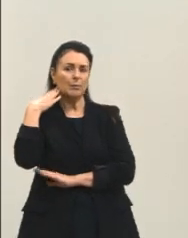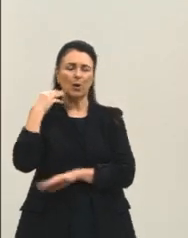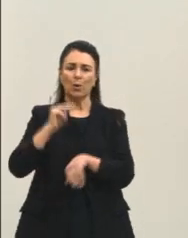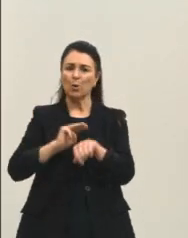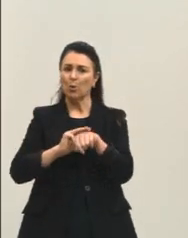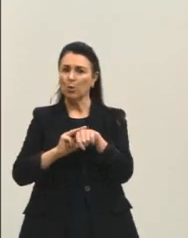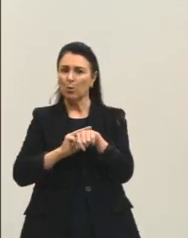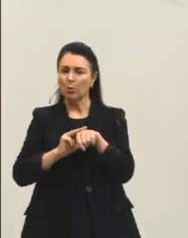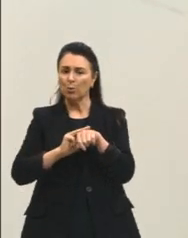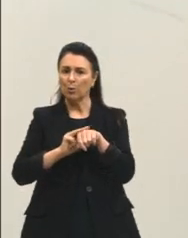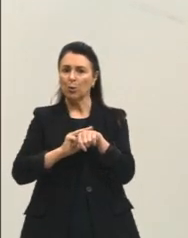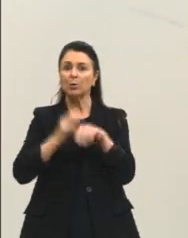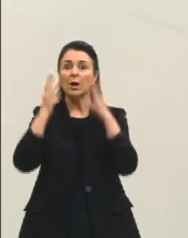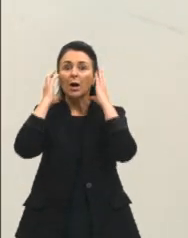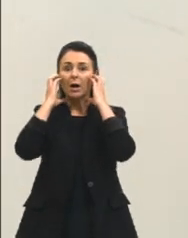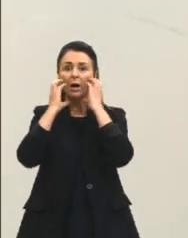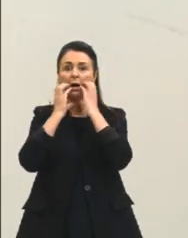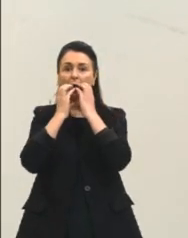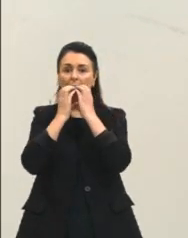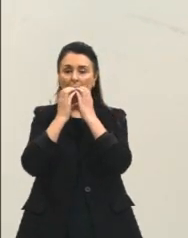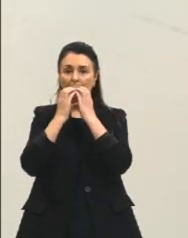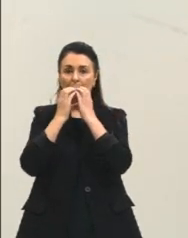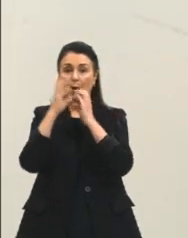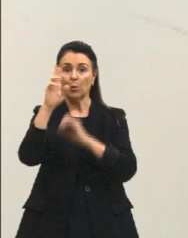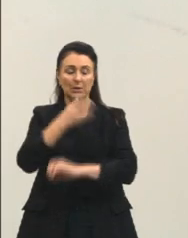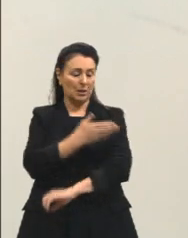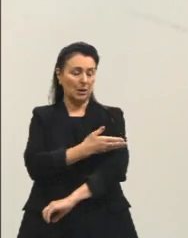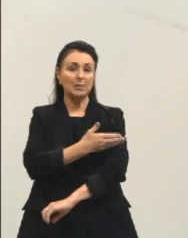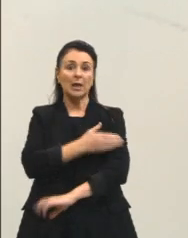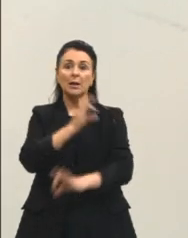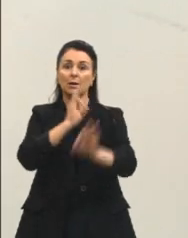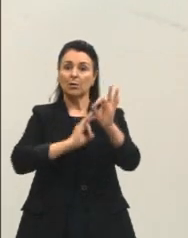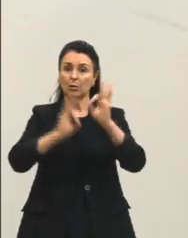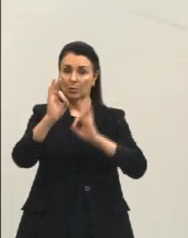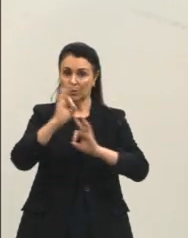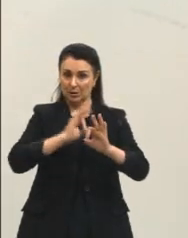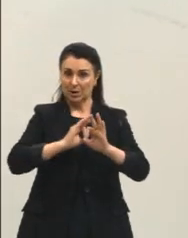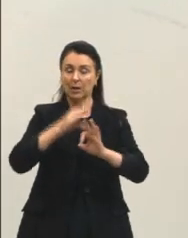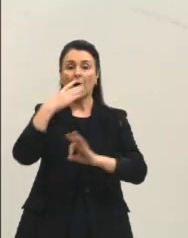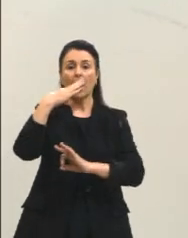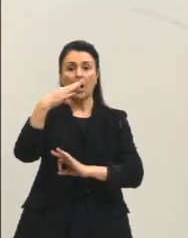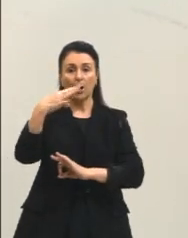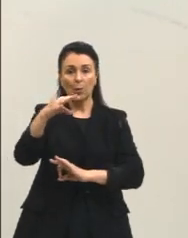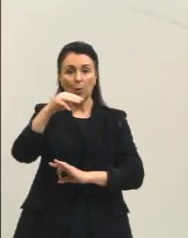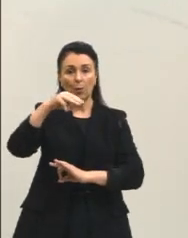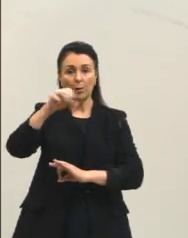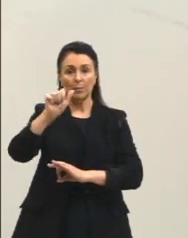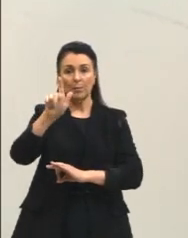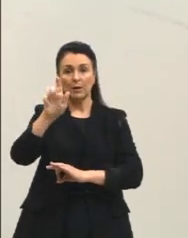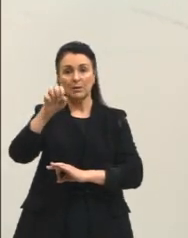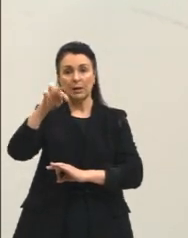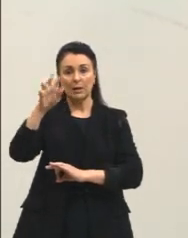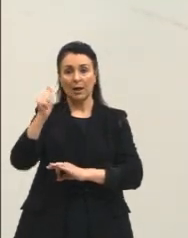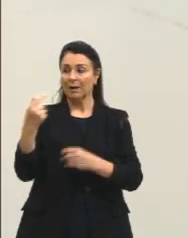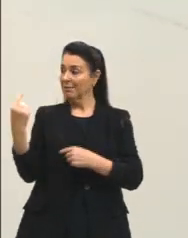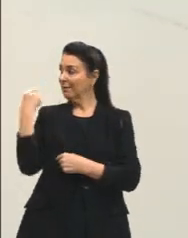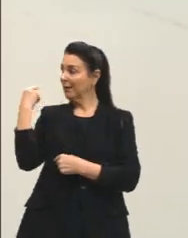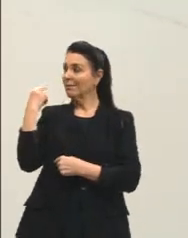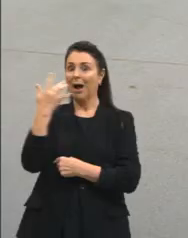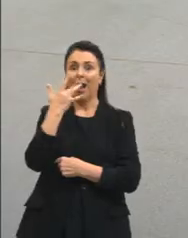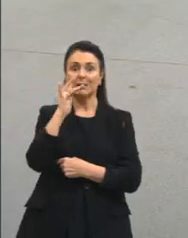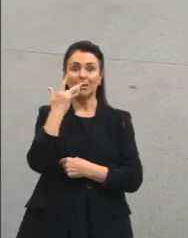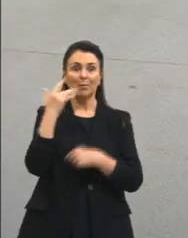os barba também Castanha tô com a camiseta do projeto na cor Magenta e o fundo aqui atrás é branco